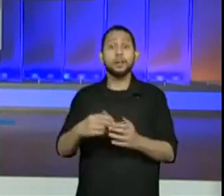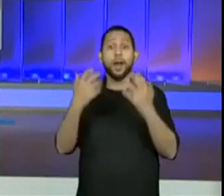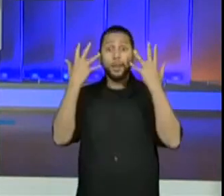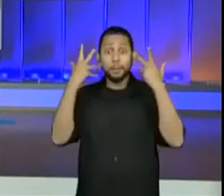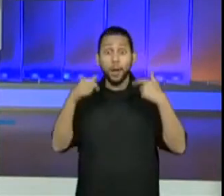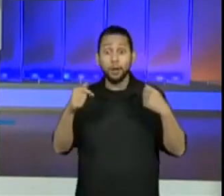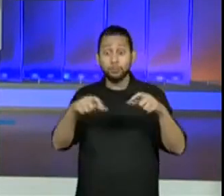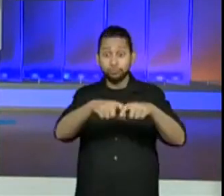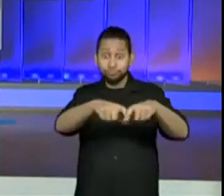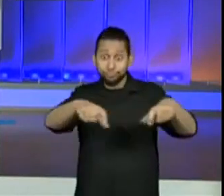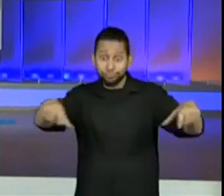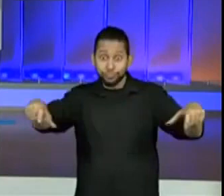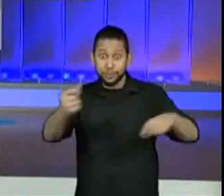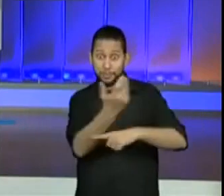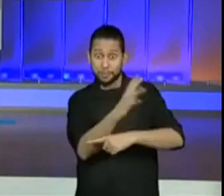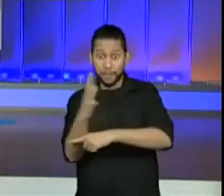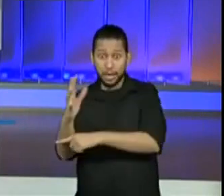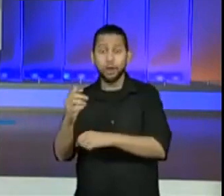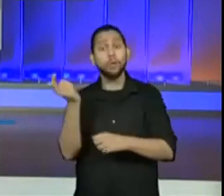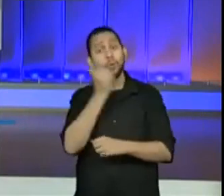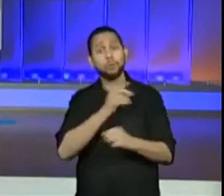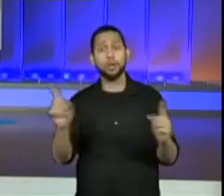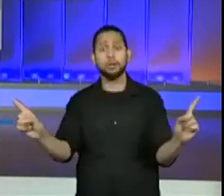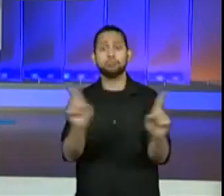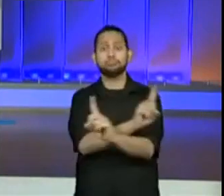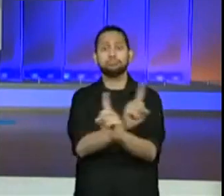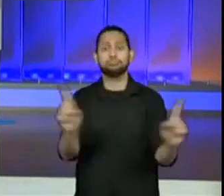Proeliana. Muito bom.